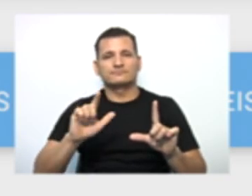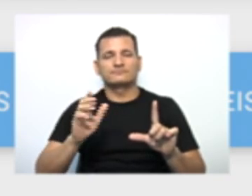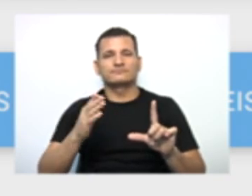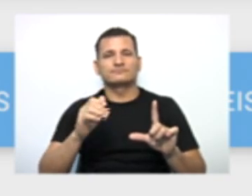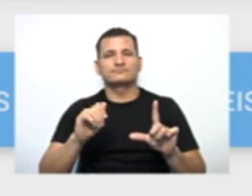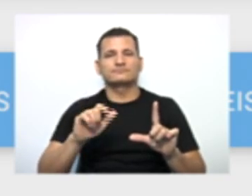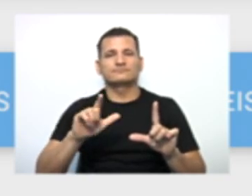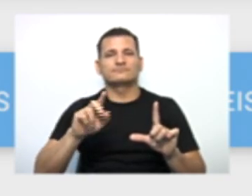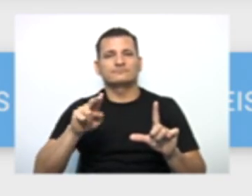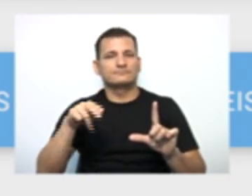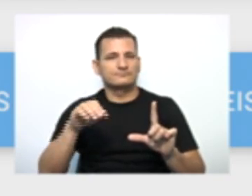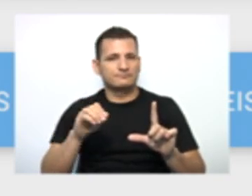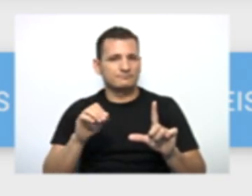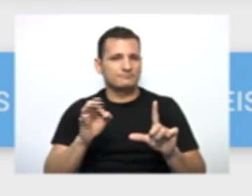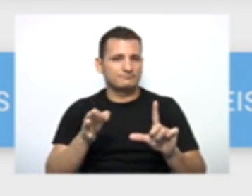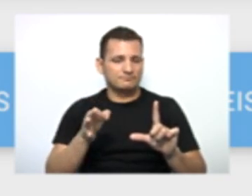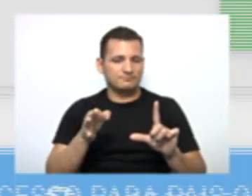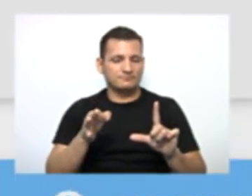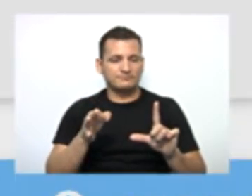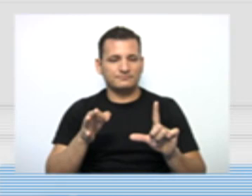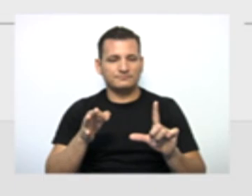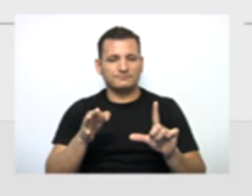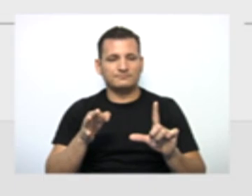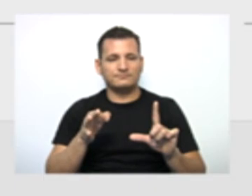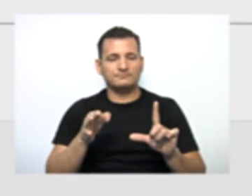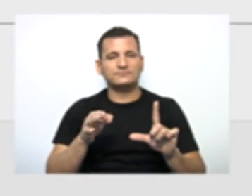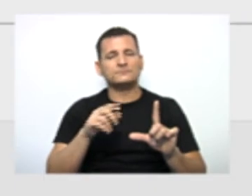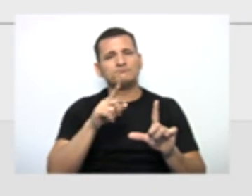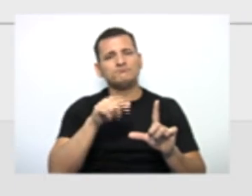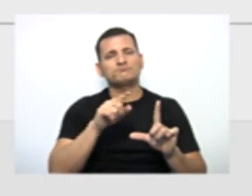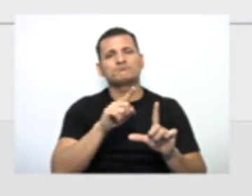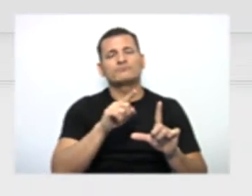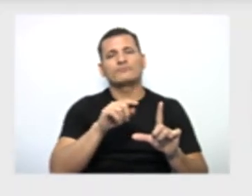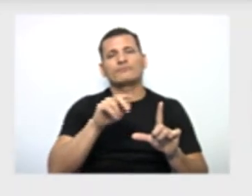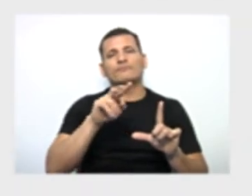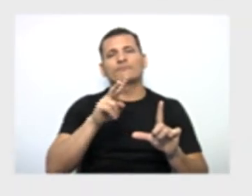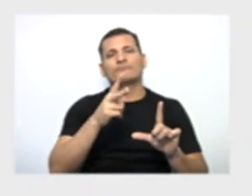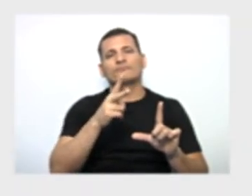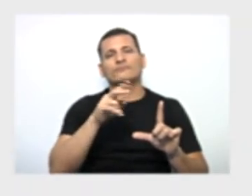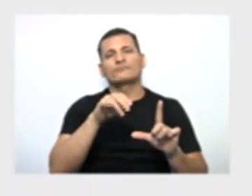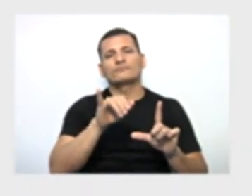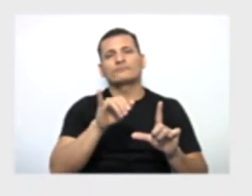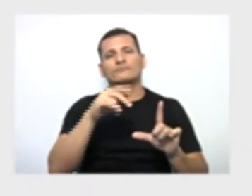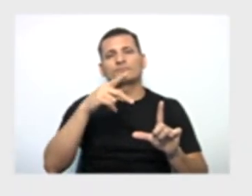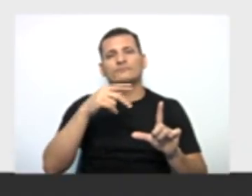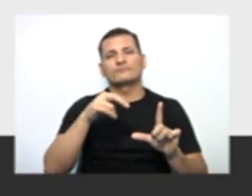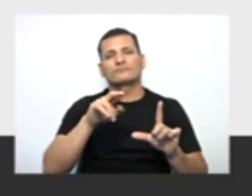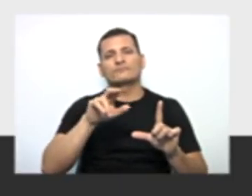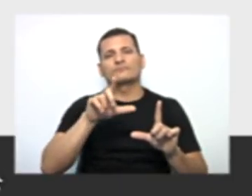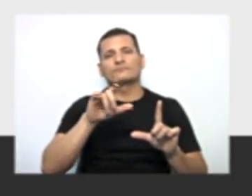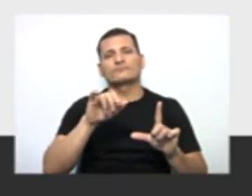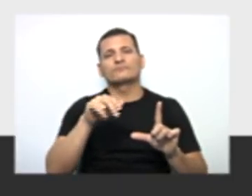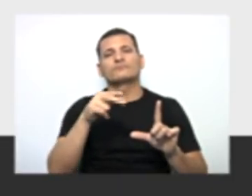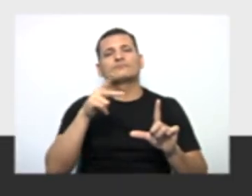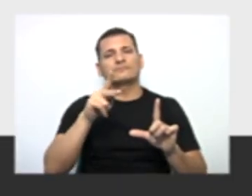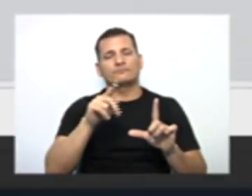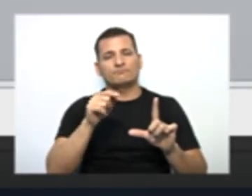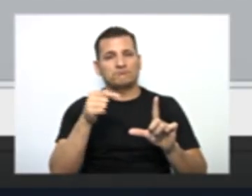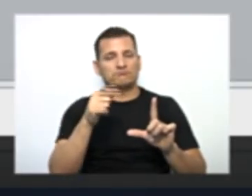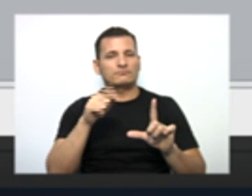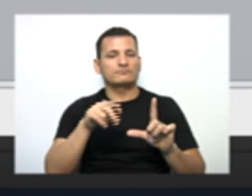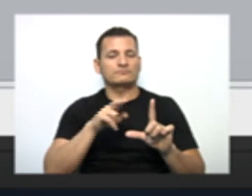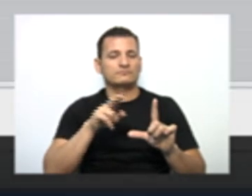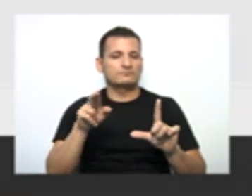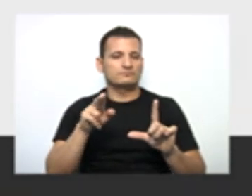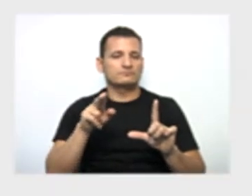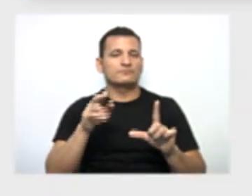lá, certo? Numa outra página. Então, isso é hiperlink. Se você não sabia o nome disso, agora você